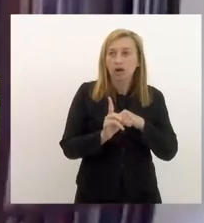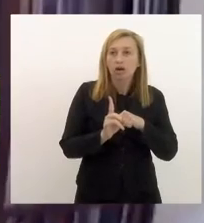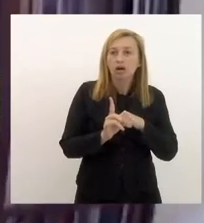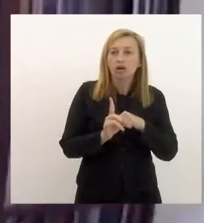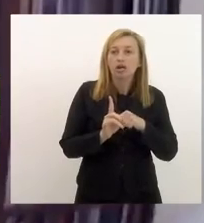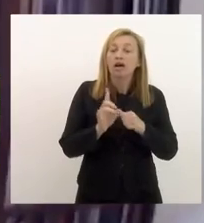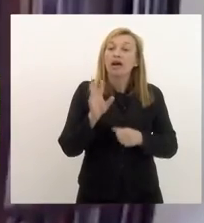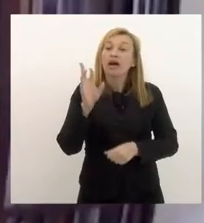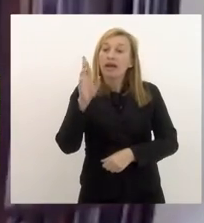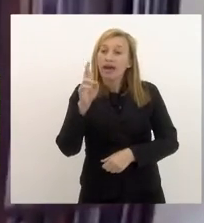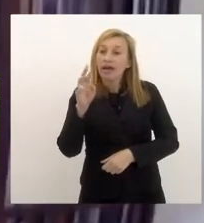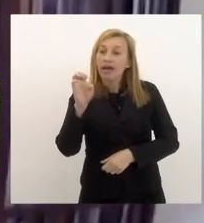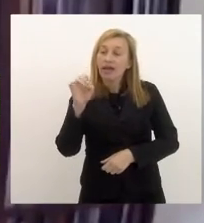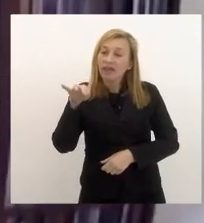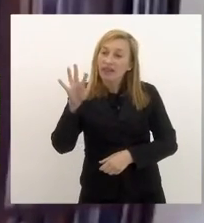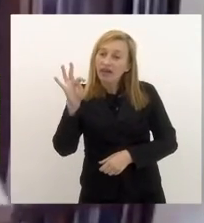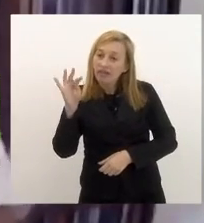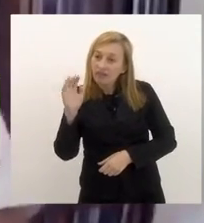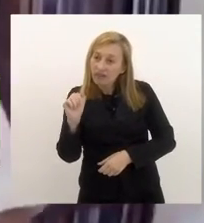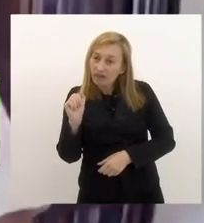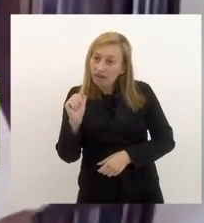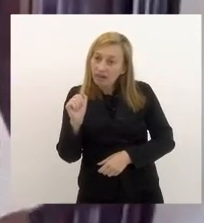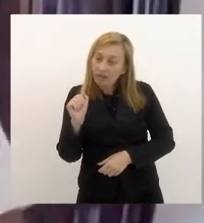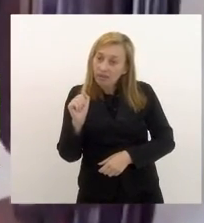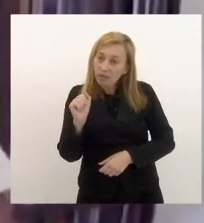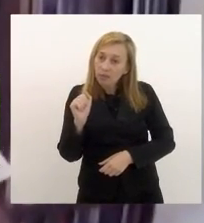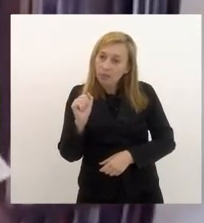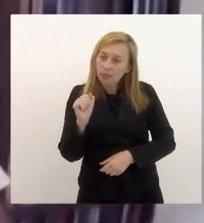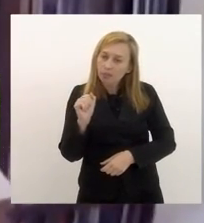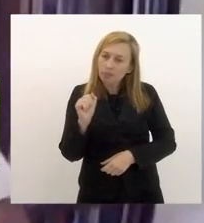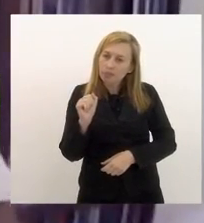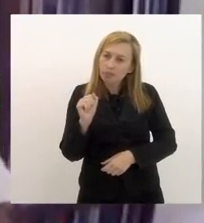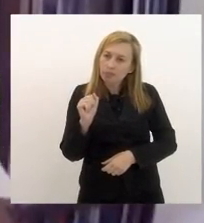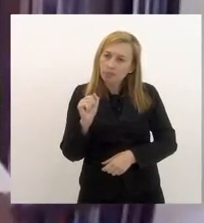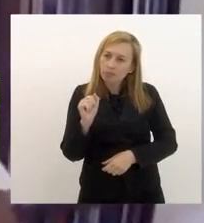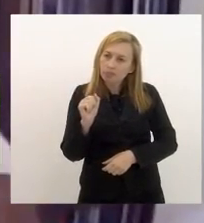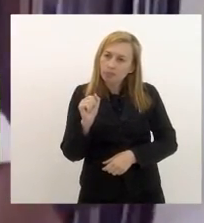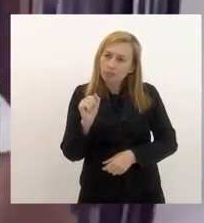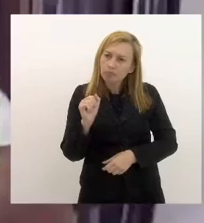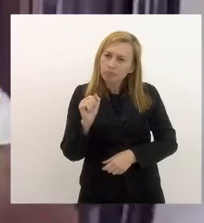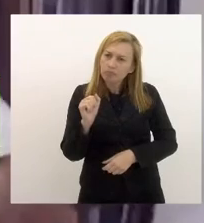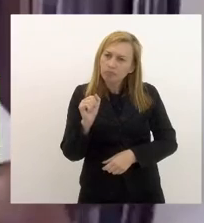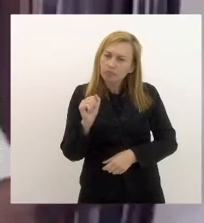a Renata a Oi Renata